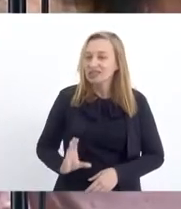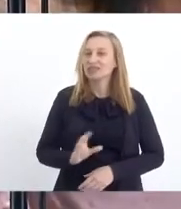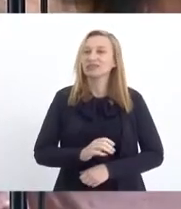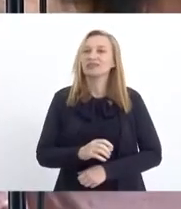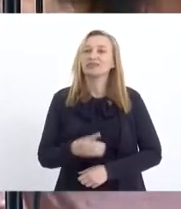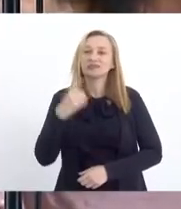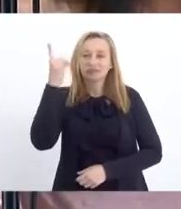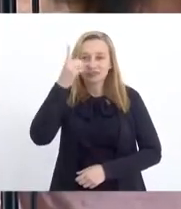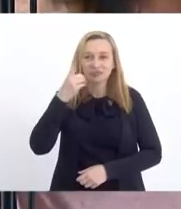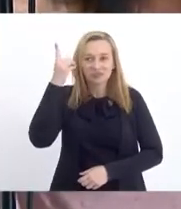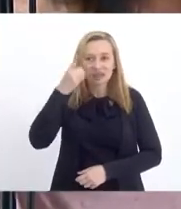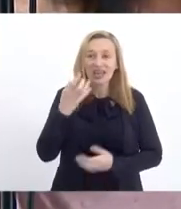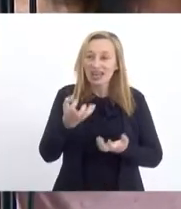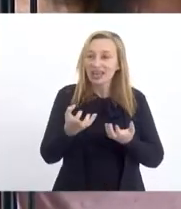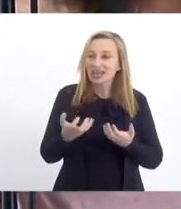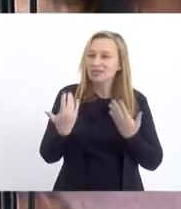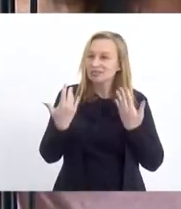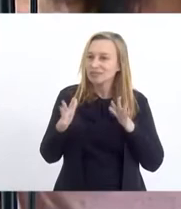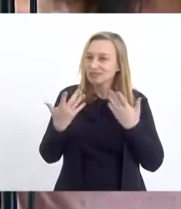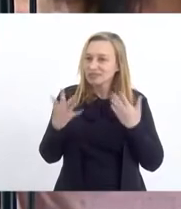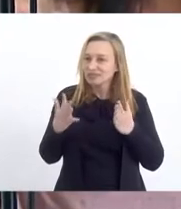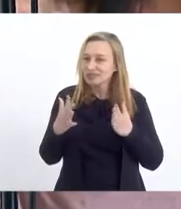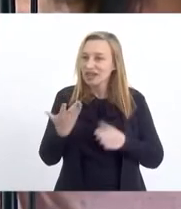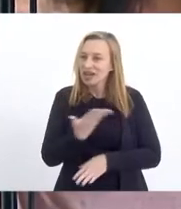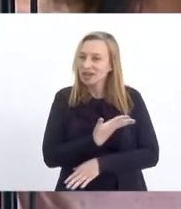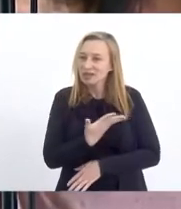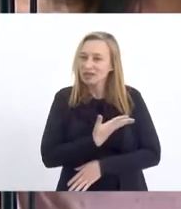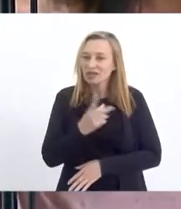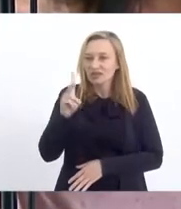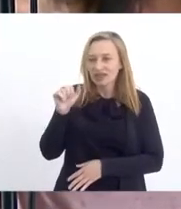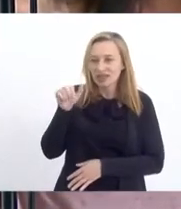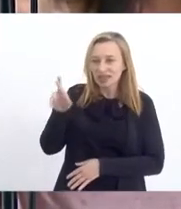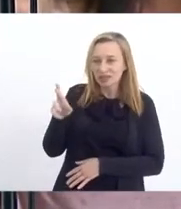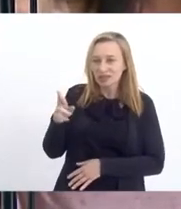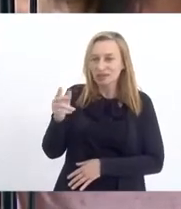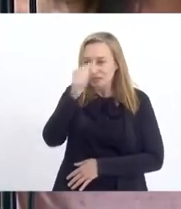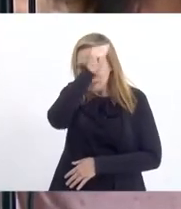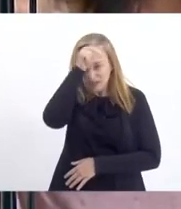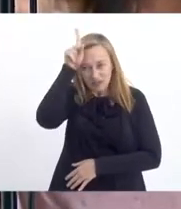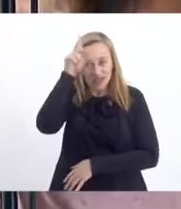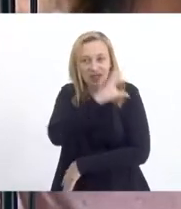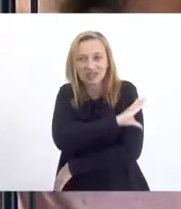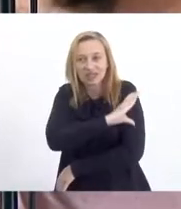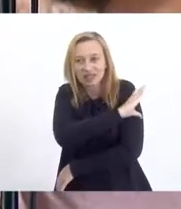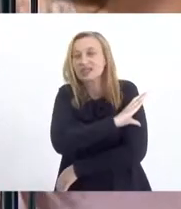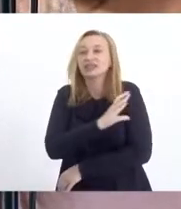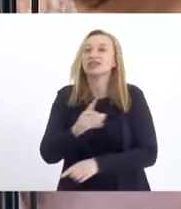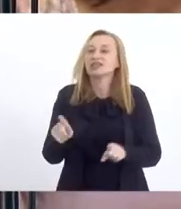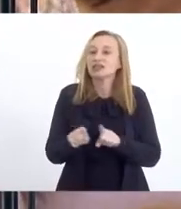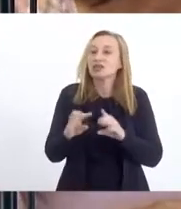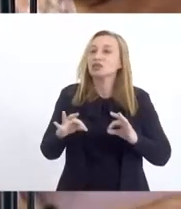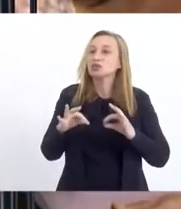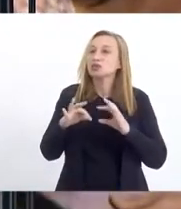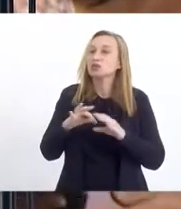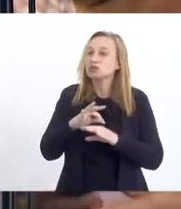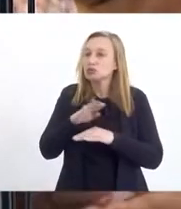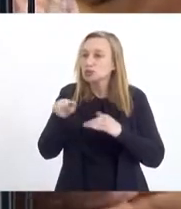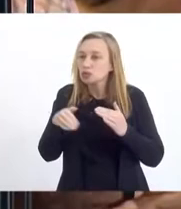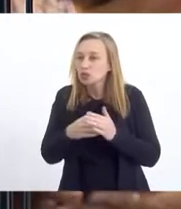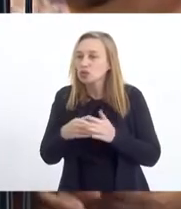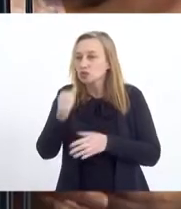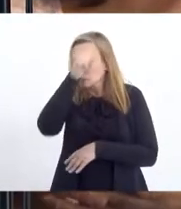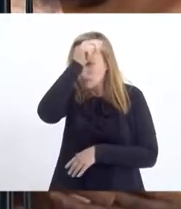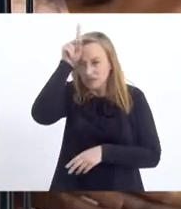deputado André Ceciliano. Quero cumprimentar meu querido amigo Vladimir, prefeito de Campos, cumprimentando o Vladimir, eu cumprimento os demais prefeitos